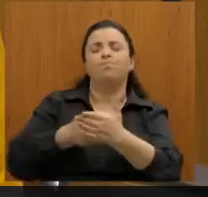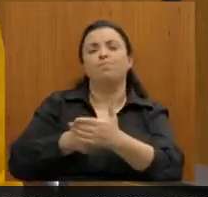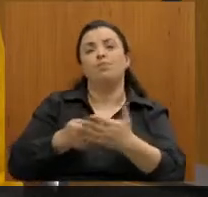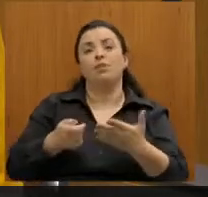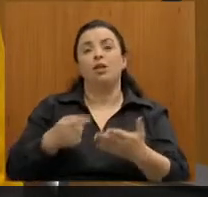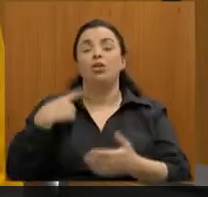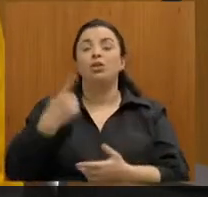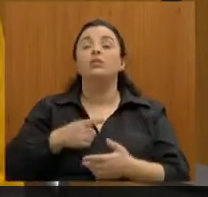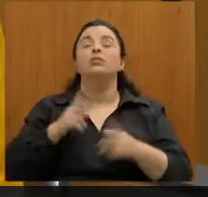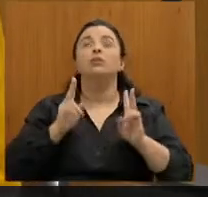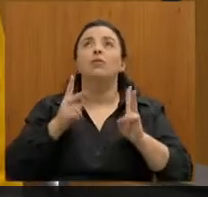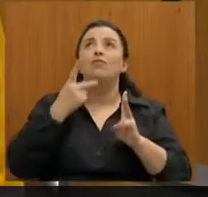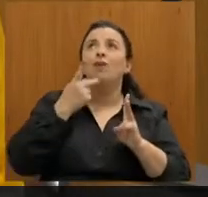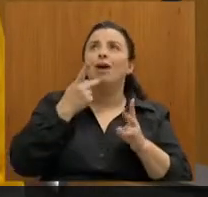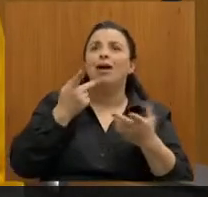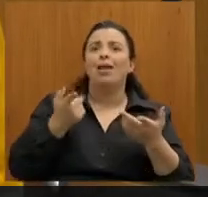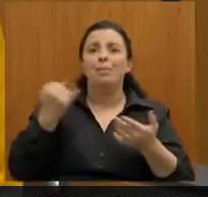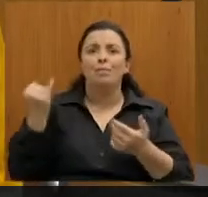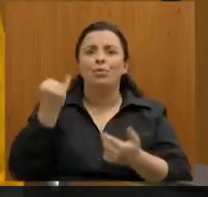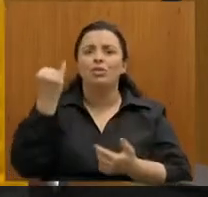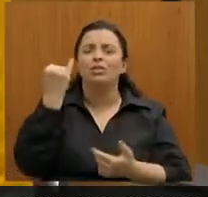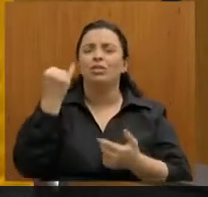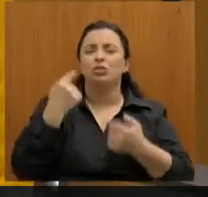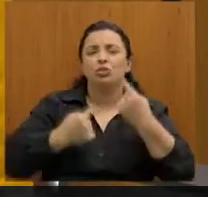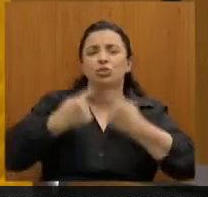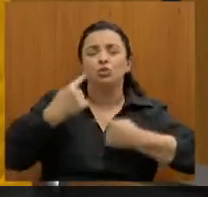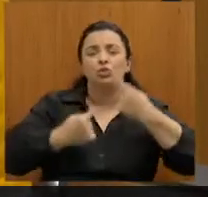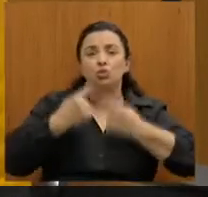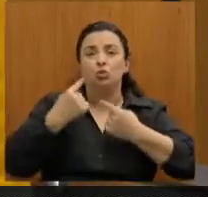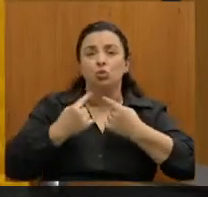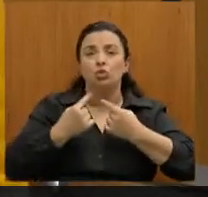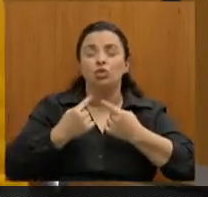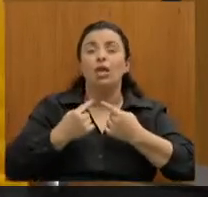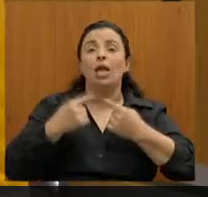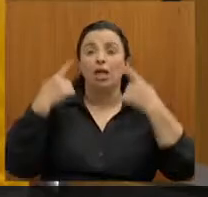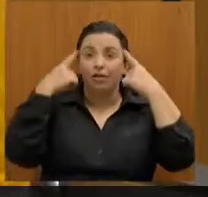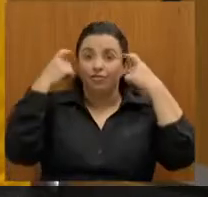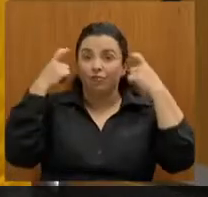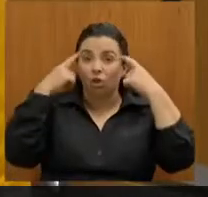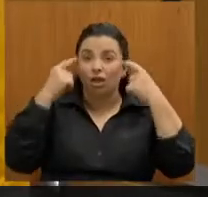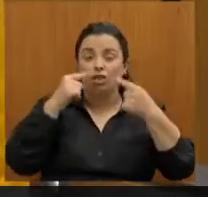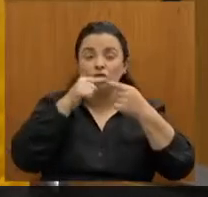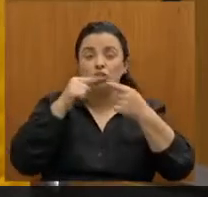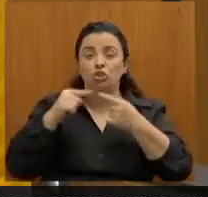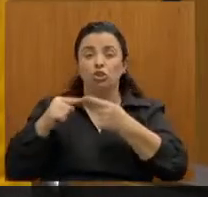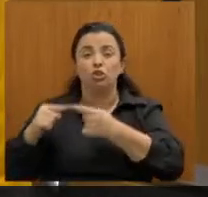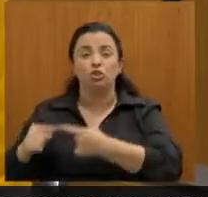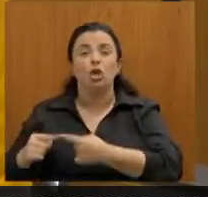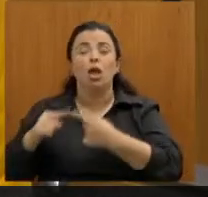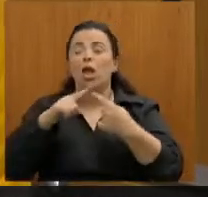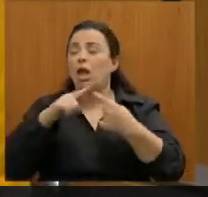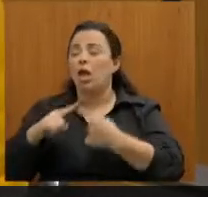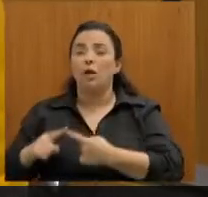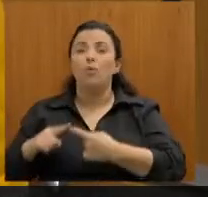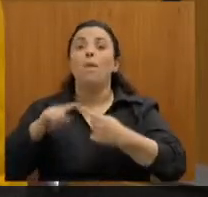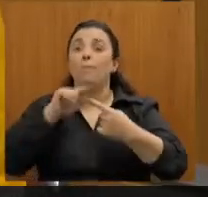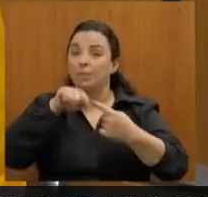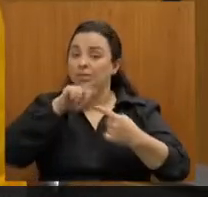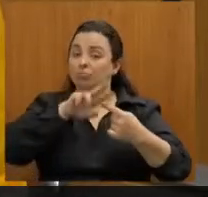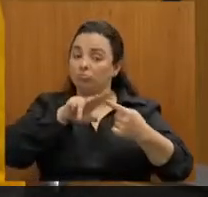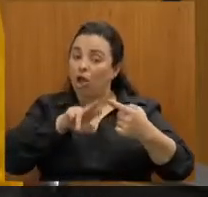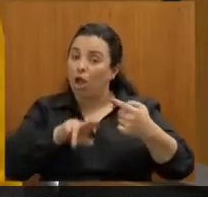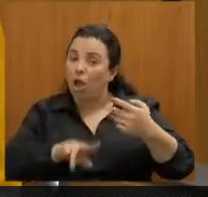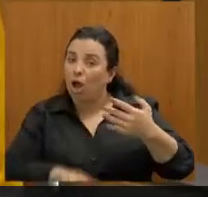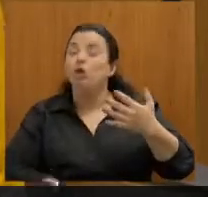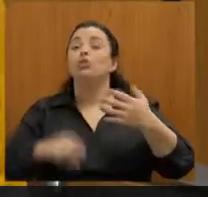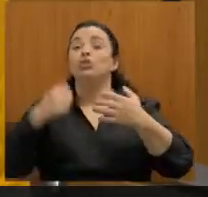da gente discutir todas as formas de violência porque ao debatermos nós contribuímos para que